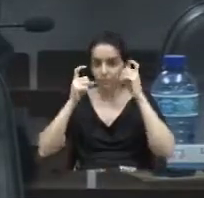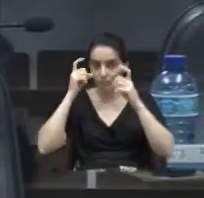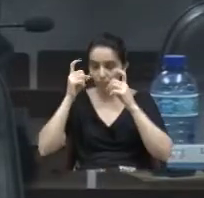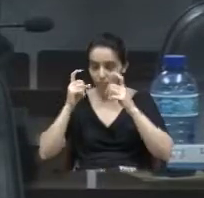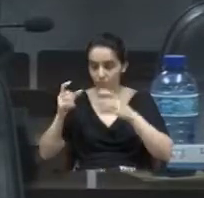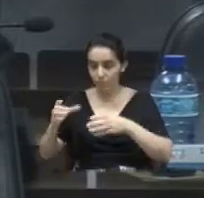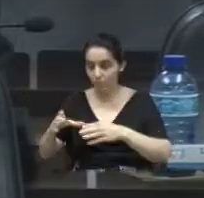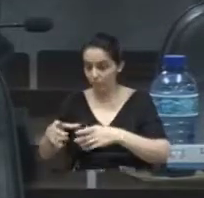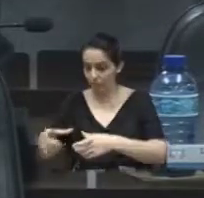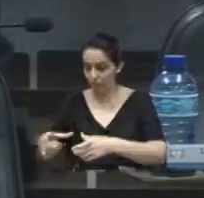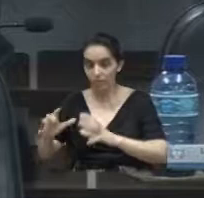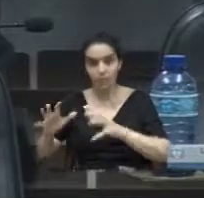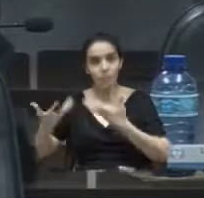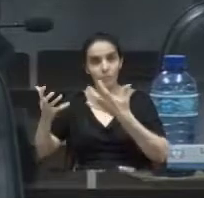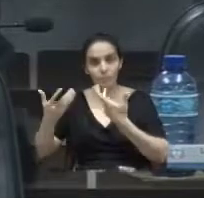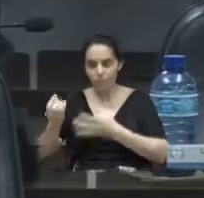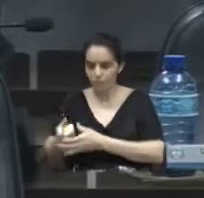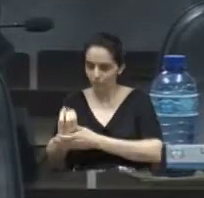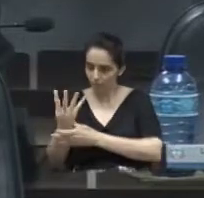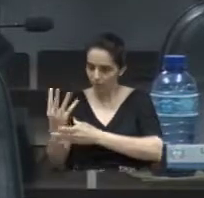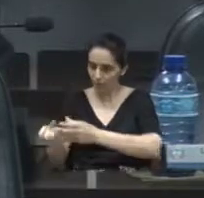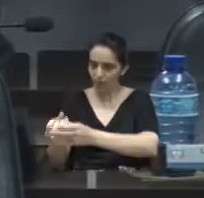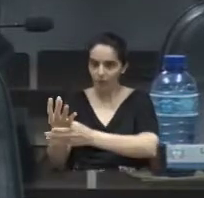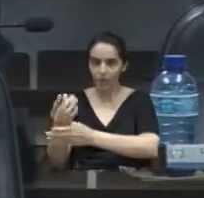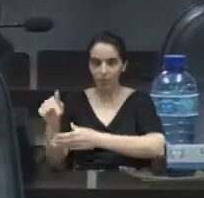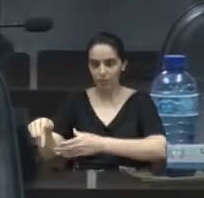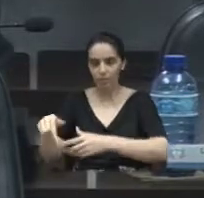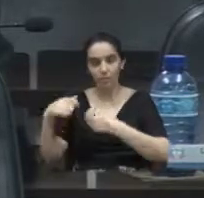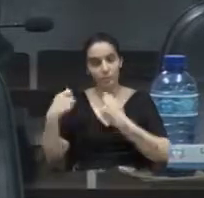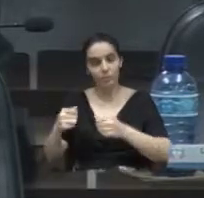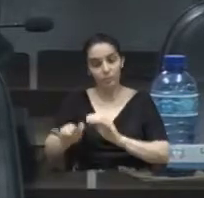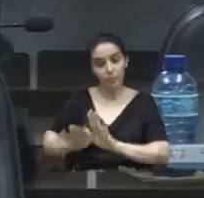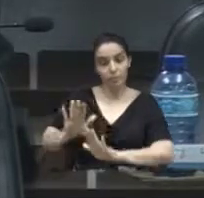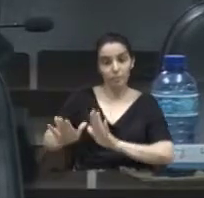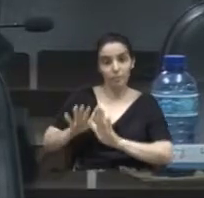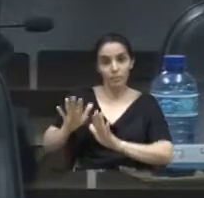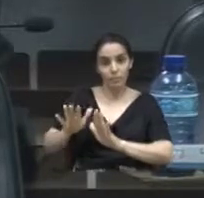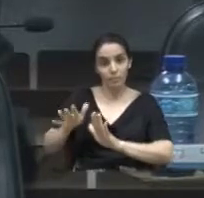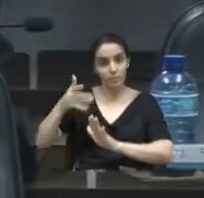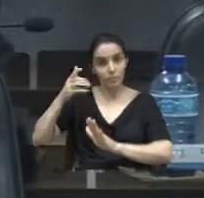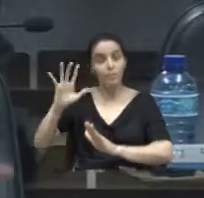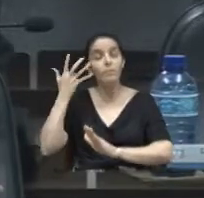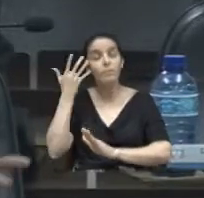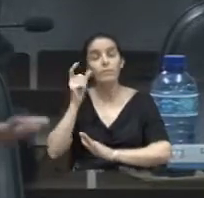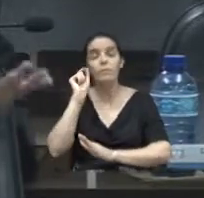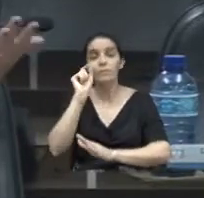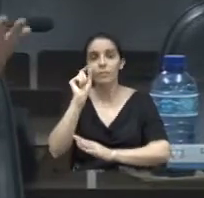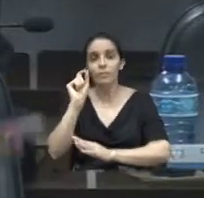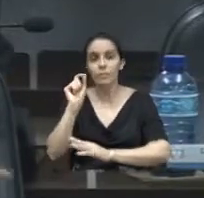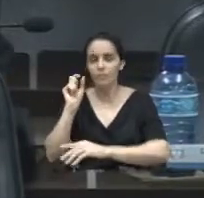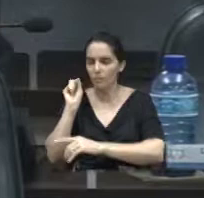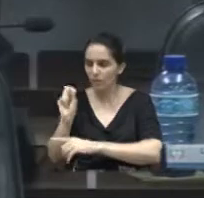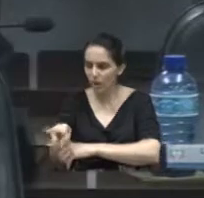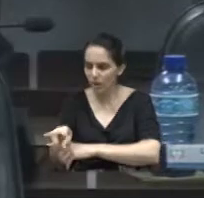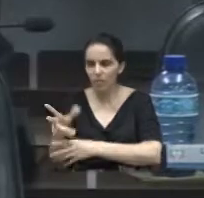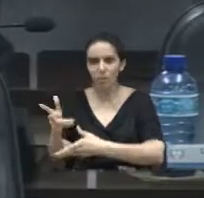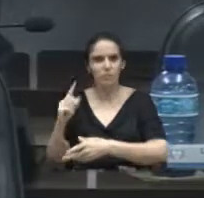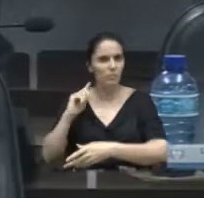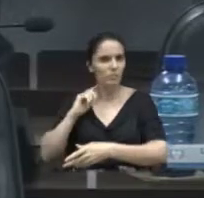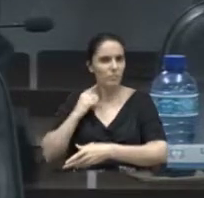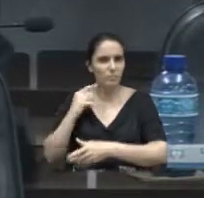contaminada, e isso pode prover uma série de desdobramentos em educação